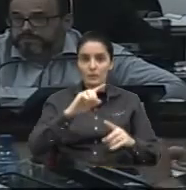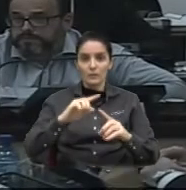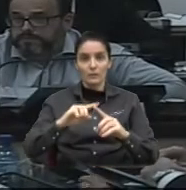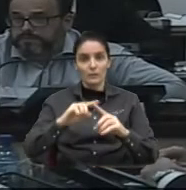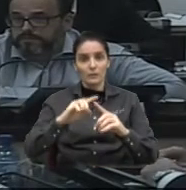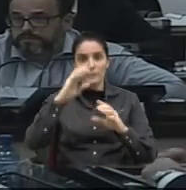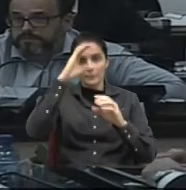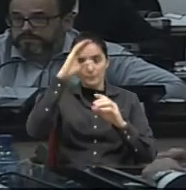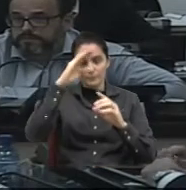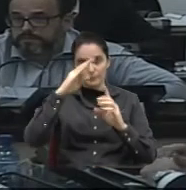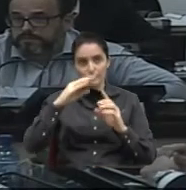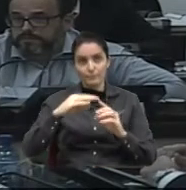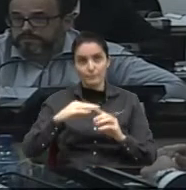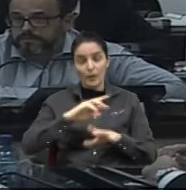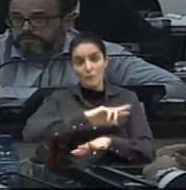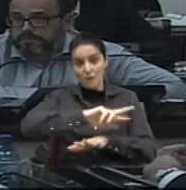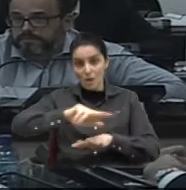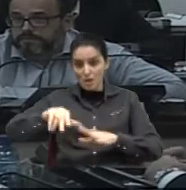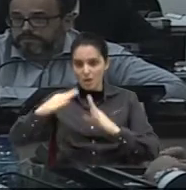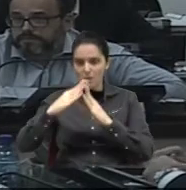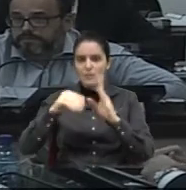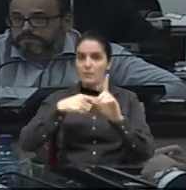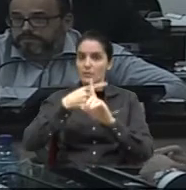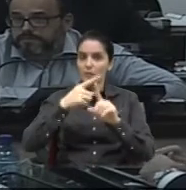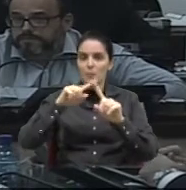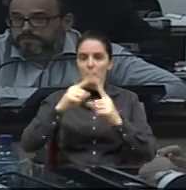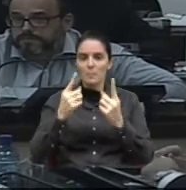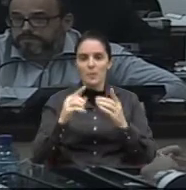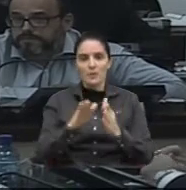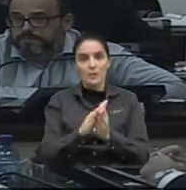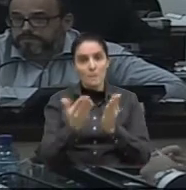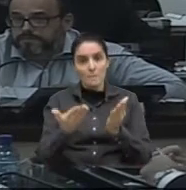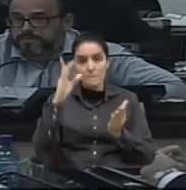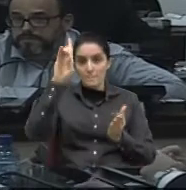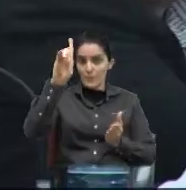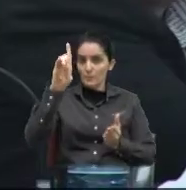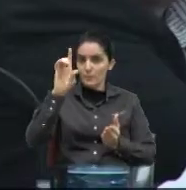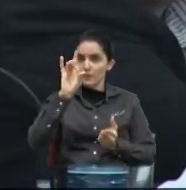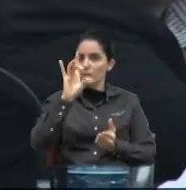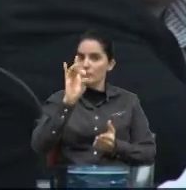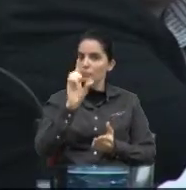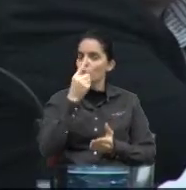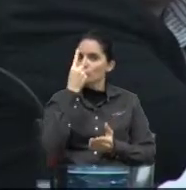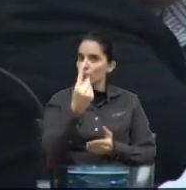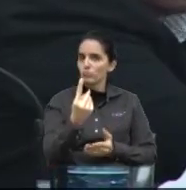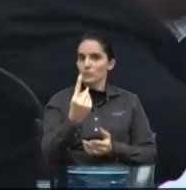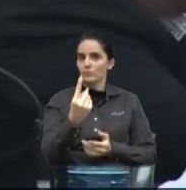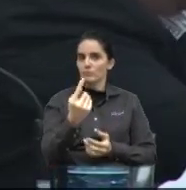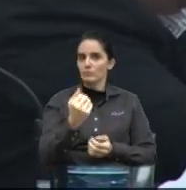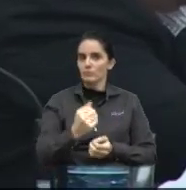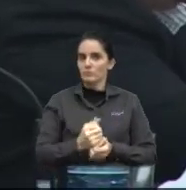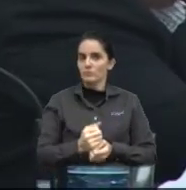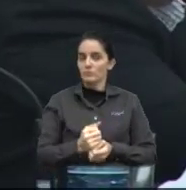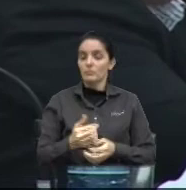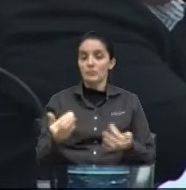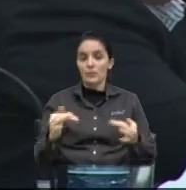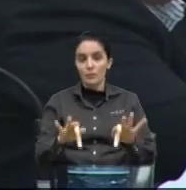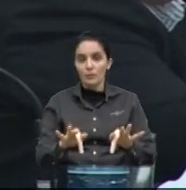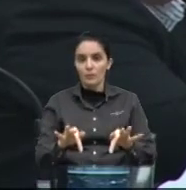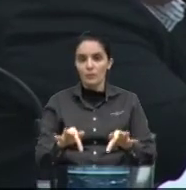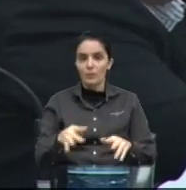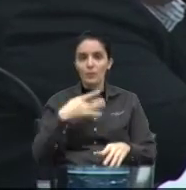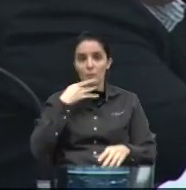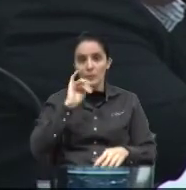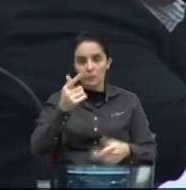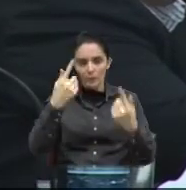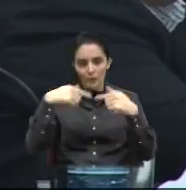que lá está escrito que no final no final dos tempos o filho estarei contra o pai o pai estaria contra o filho haveria